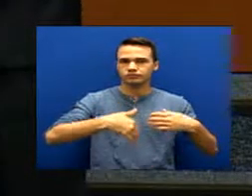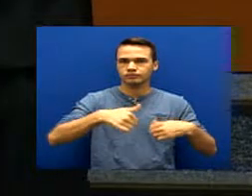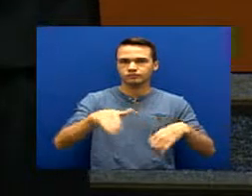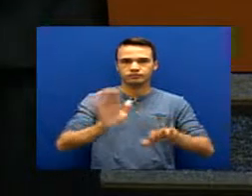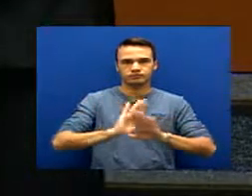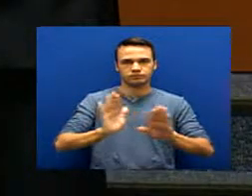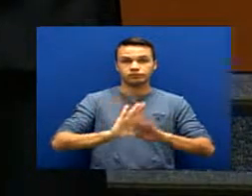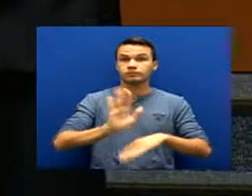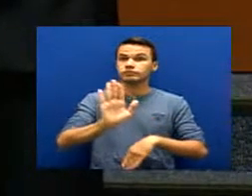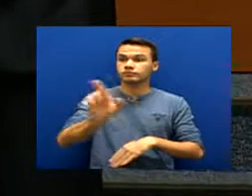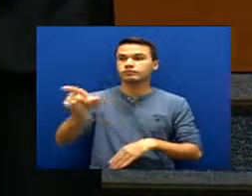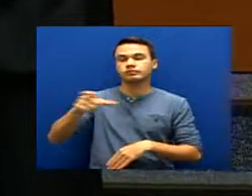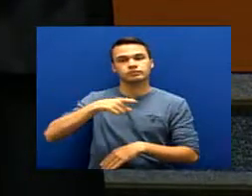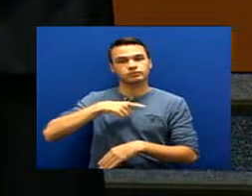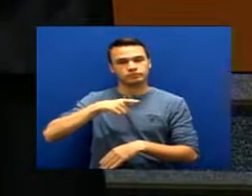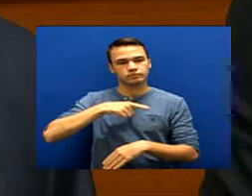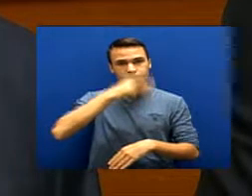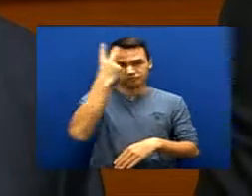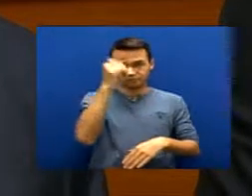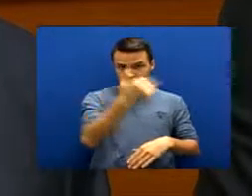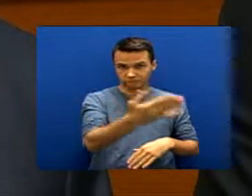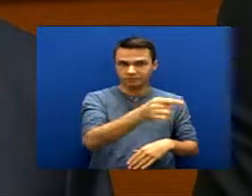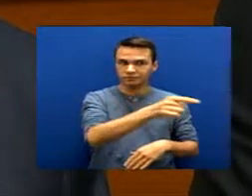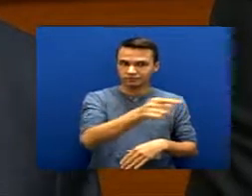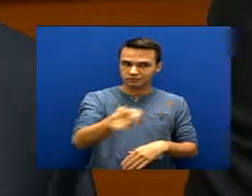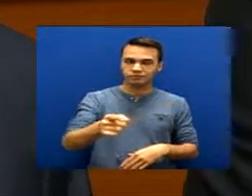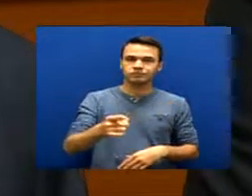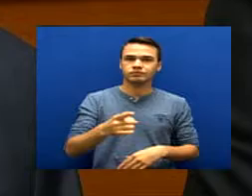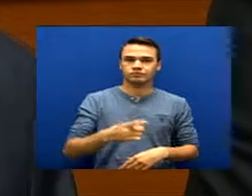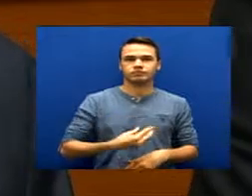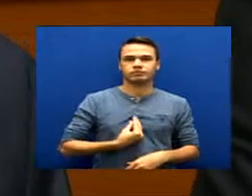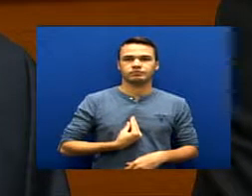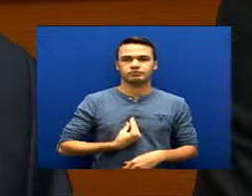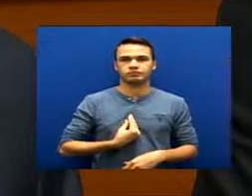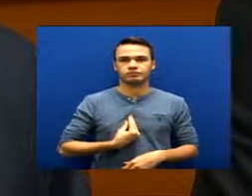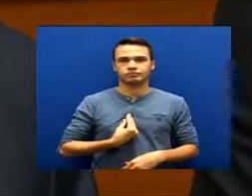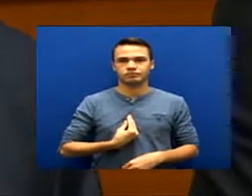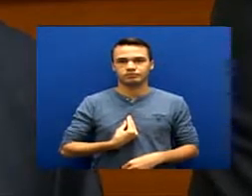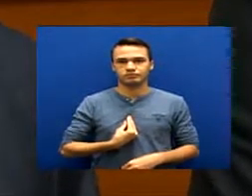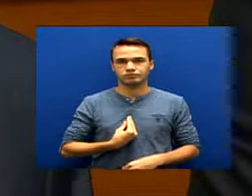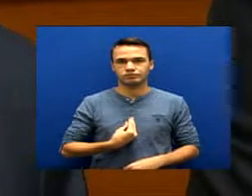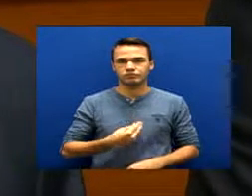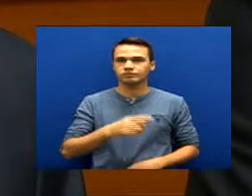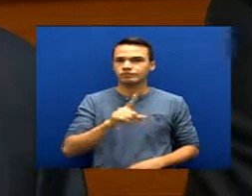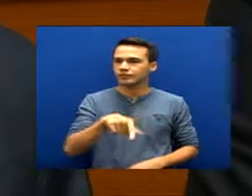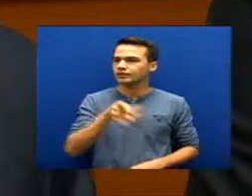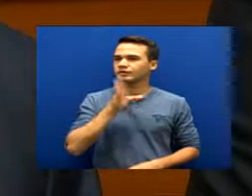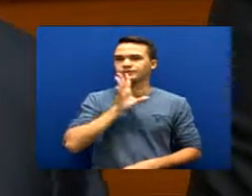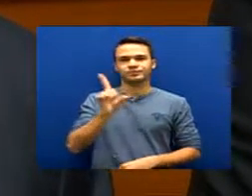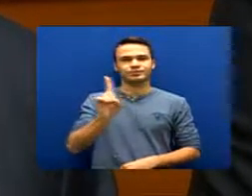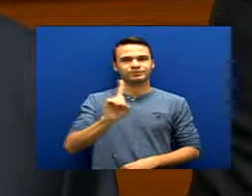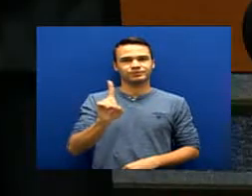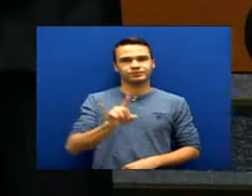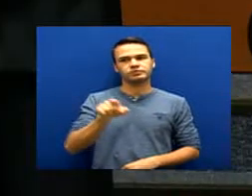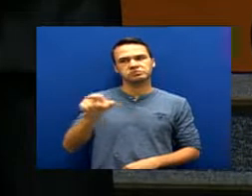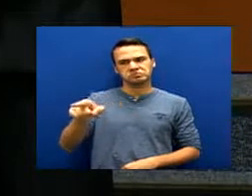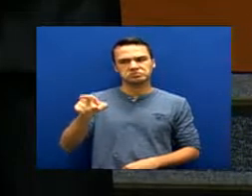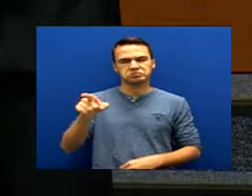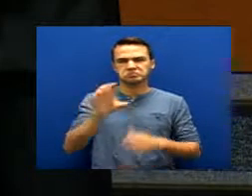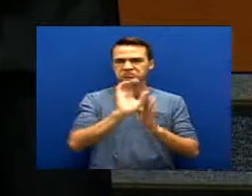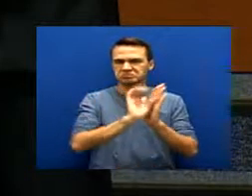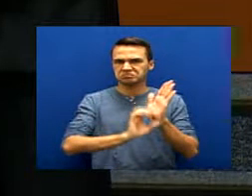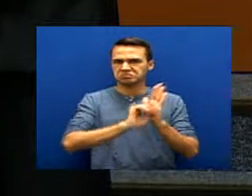esse momento, e por tudo que está ocorrendo aqui, por tudo que foi dito, em prol do Eterno, da